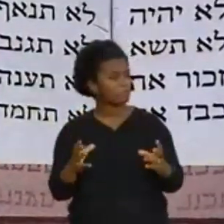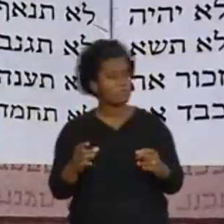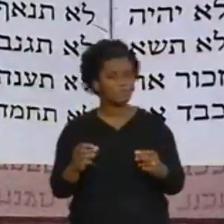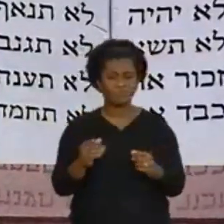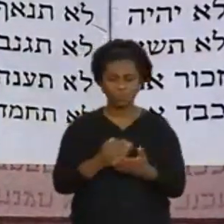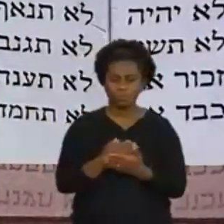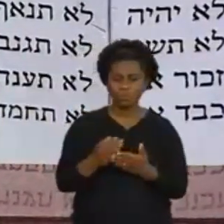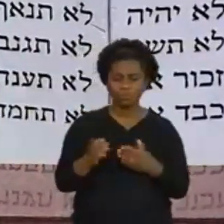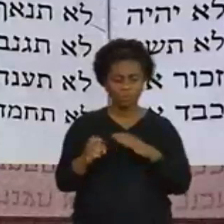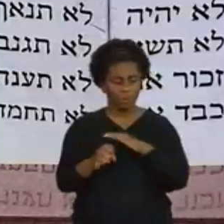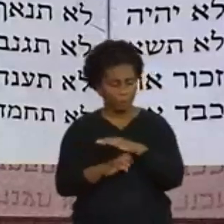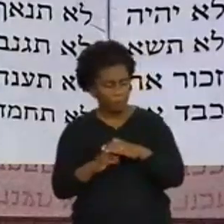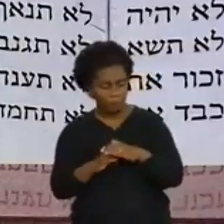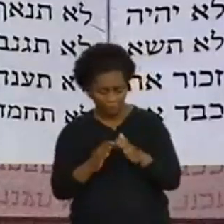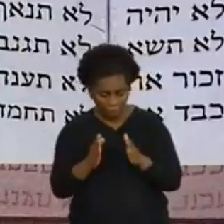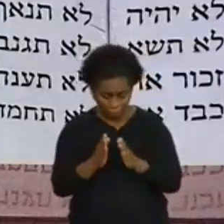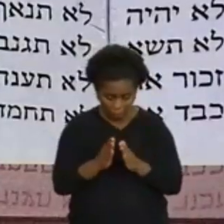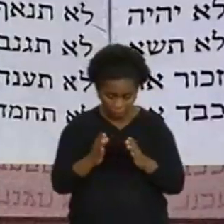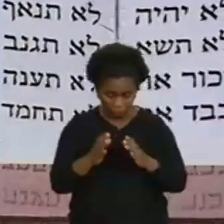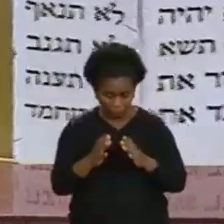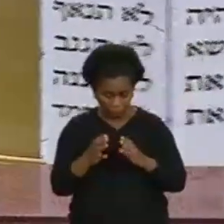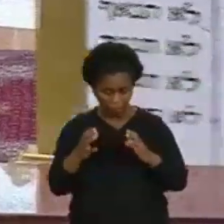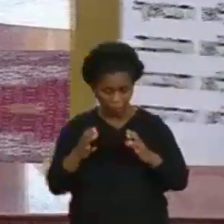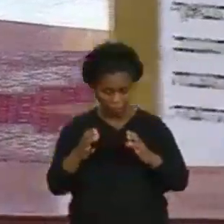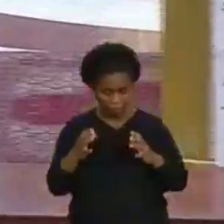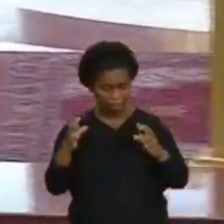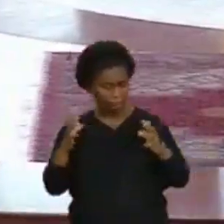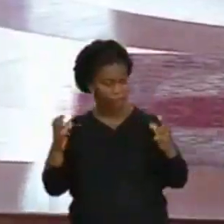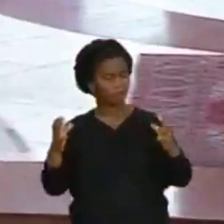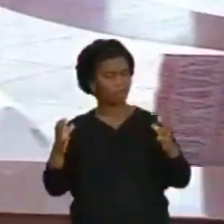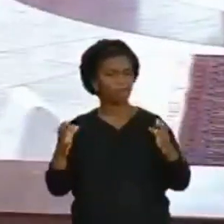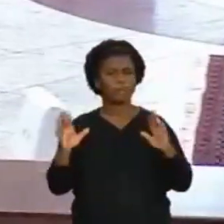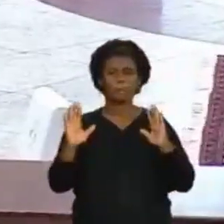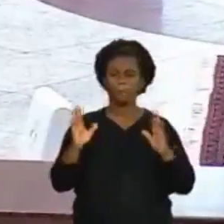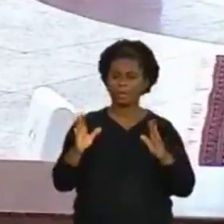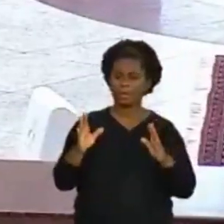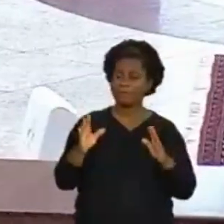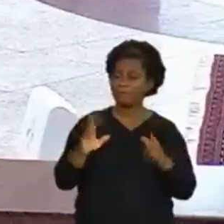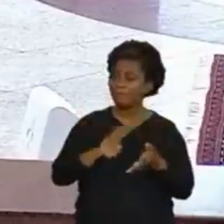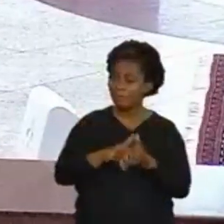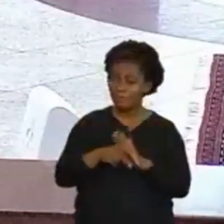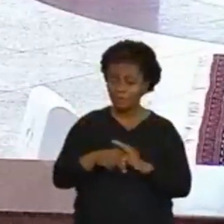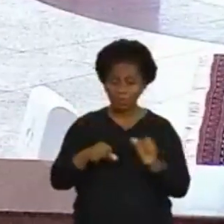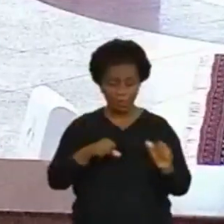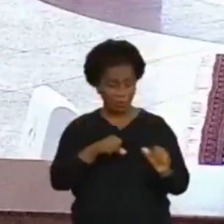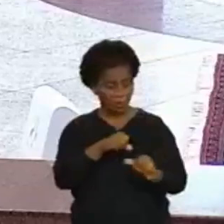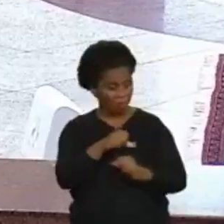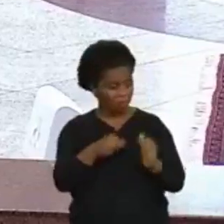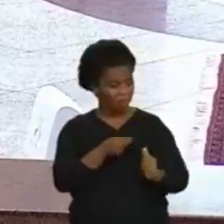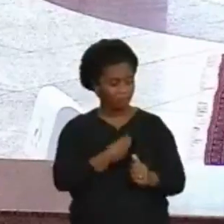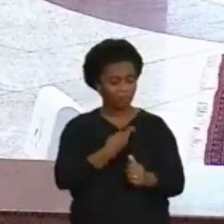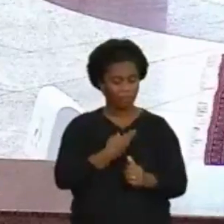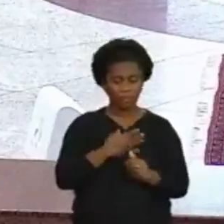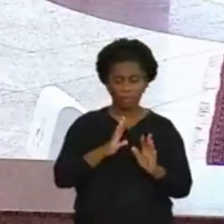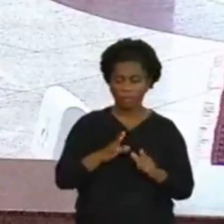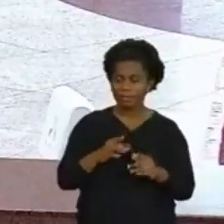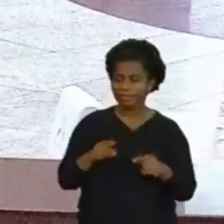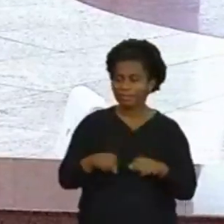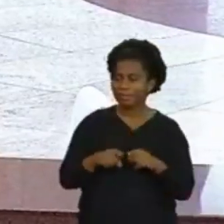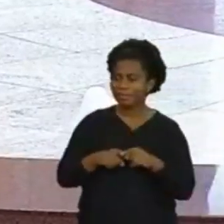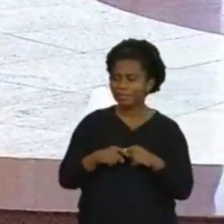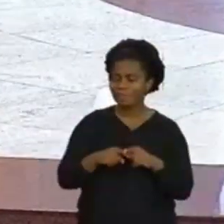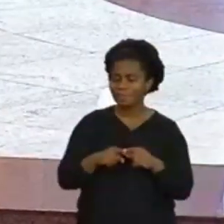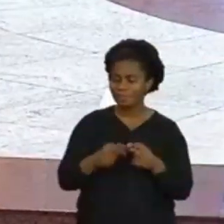diferença. Tanta gente mudou de vida, mas eu vi pessoas com a mesma vida, na